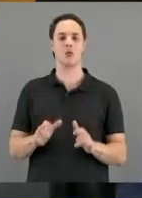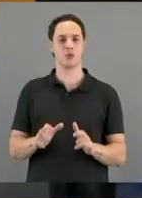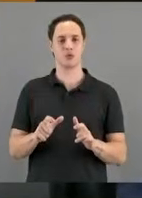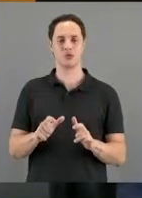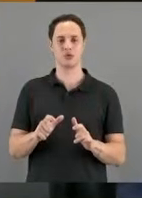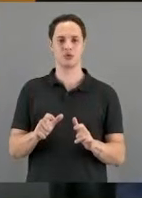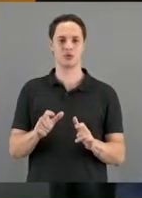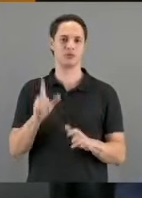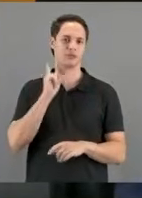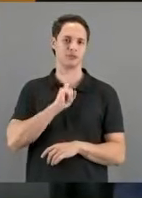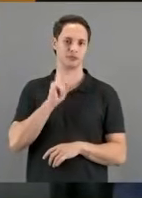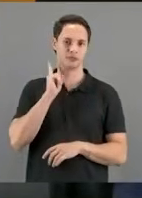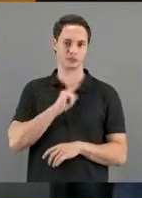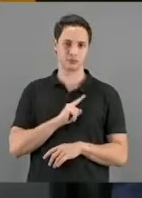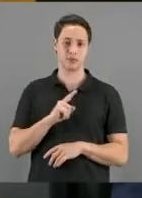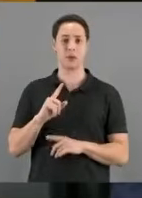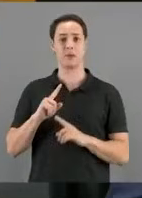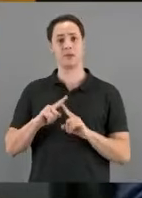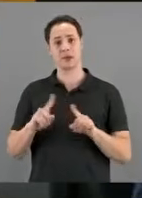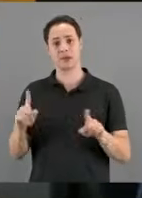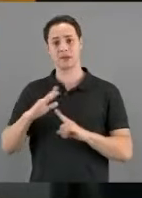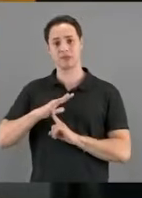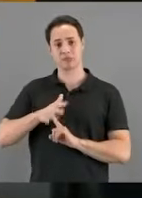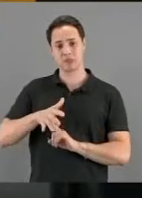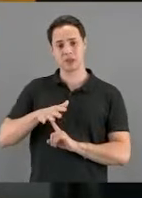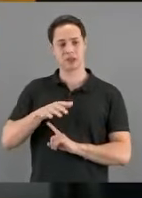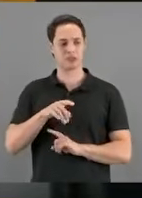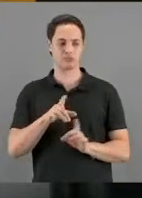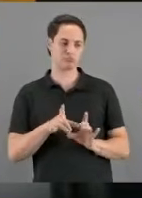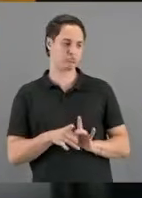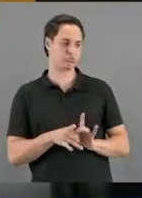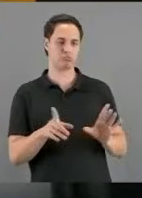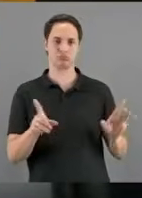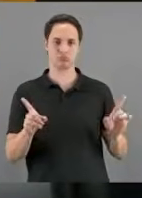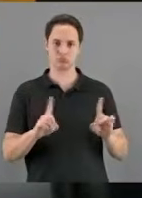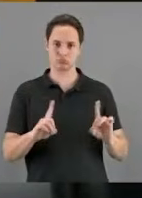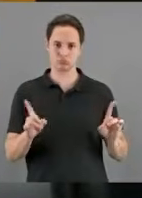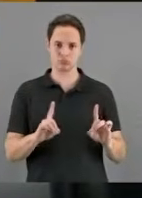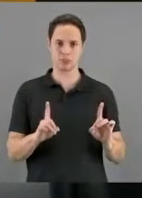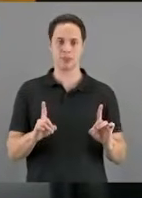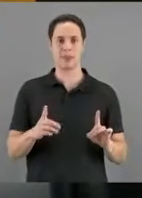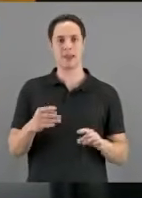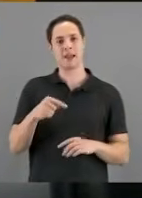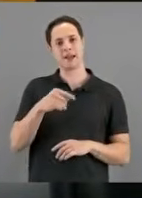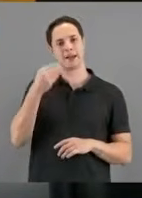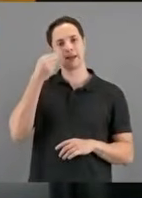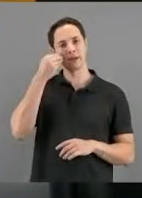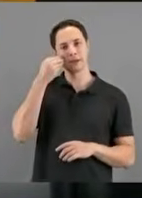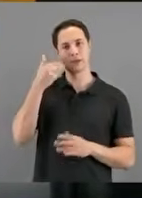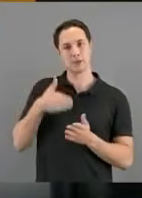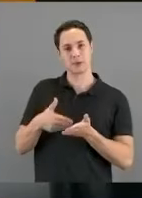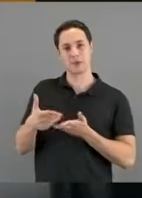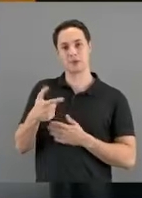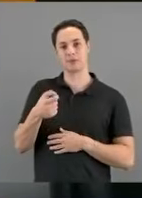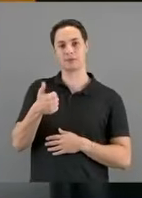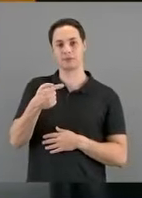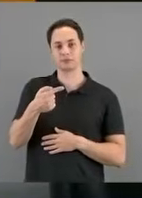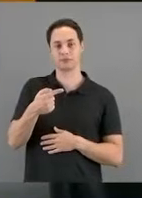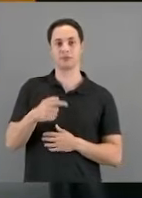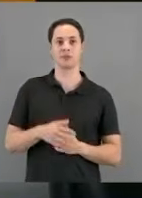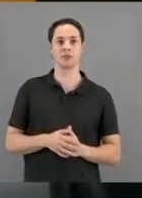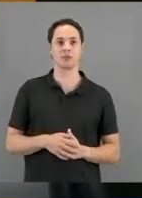Banco Central e começou a tentar, desde 2017,